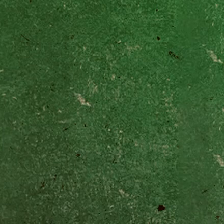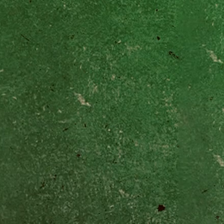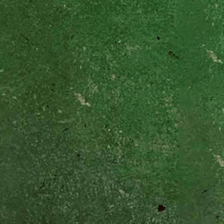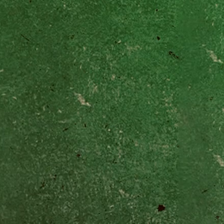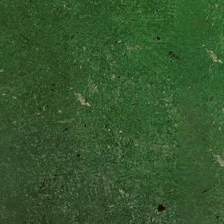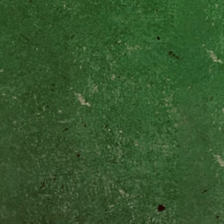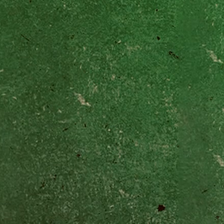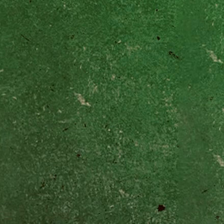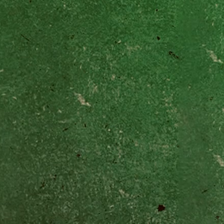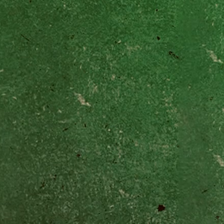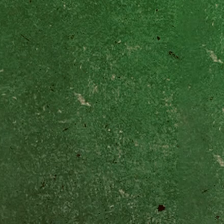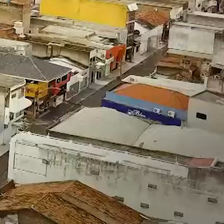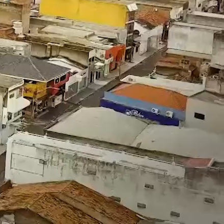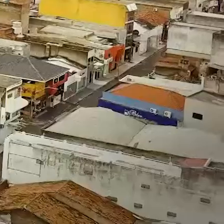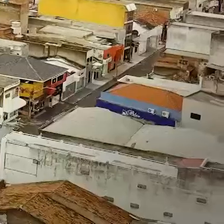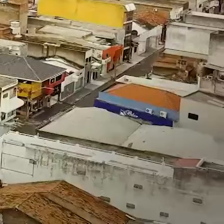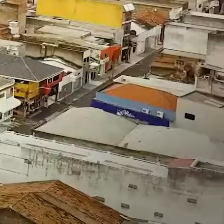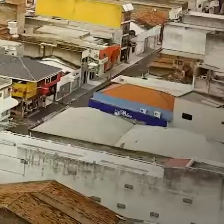futuro agora.